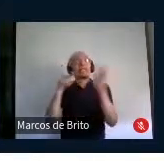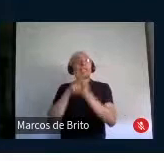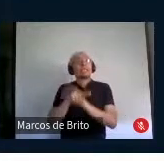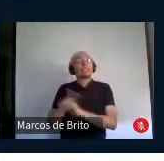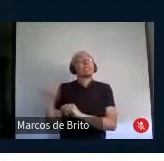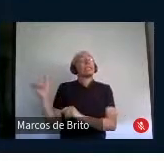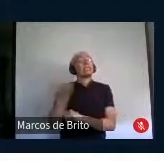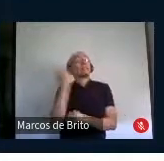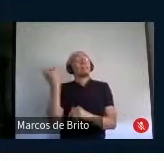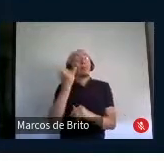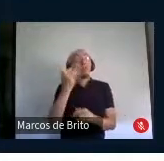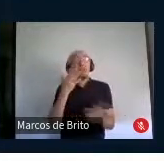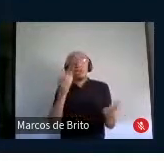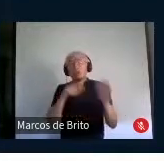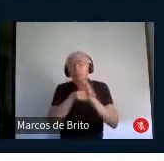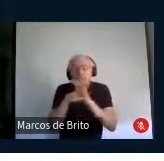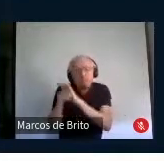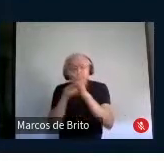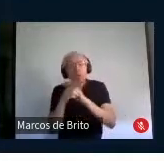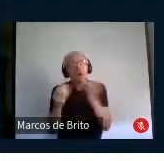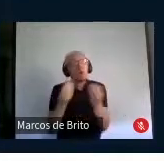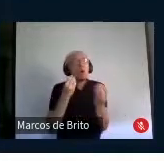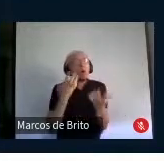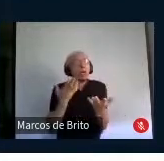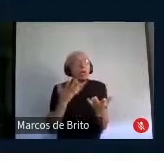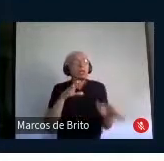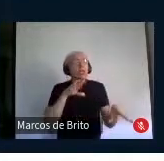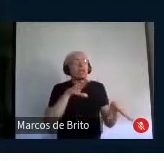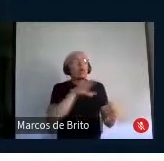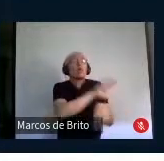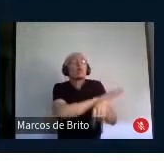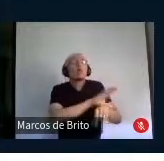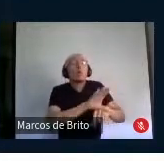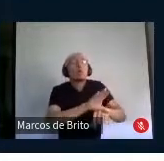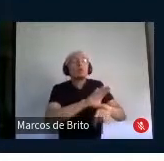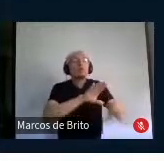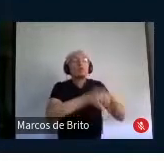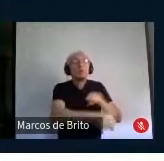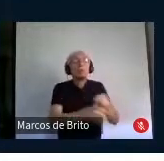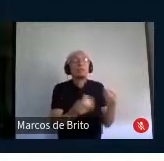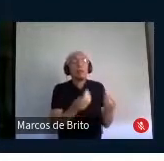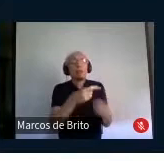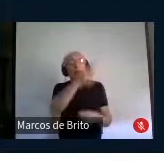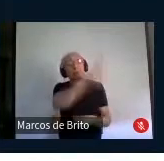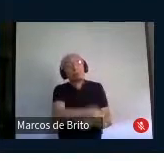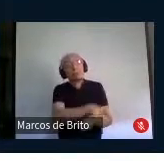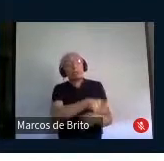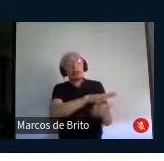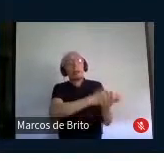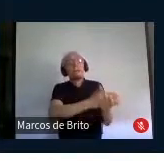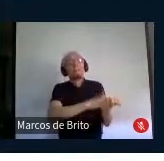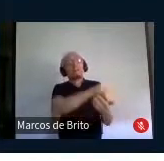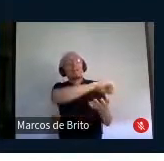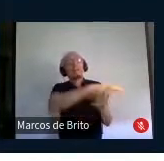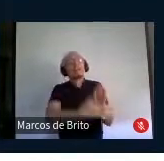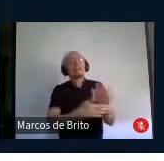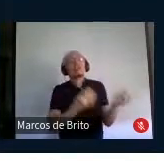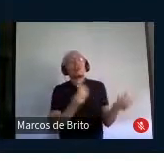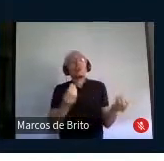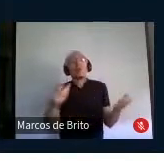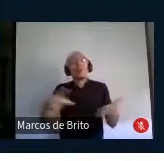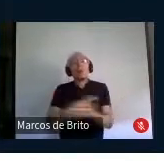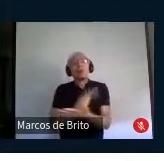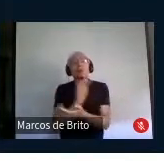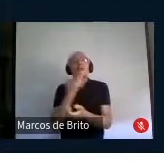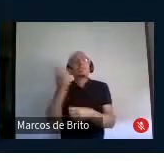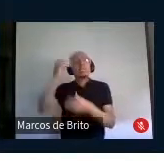analisar, então, os cursos de formação continuada para os intérpretes educacionais que são ofertados pelos Centros de Apoio